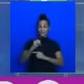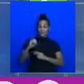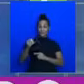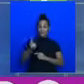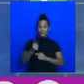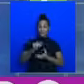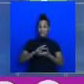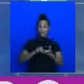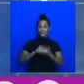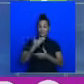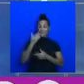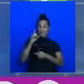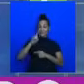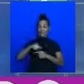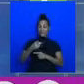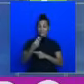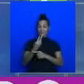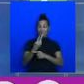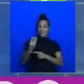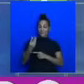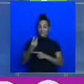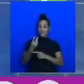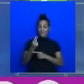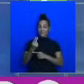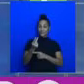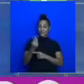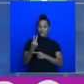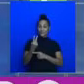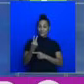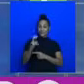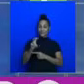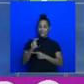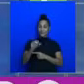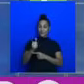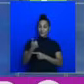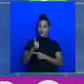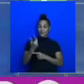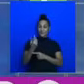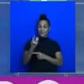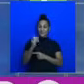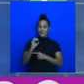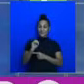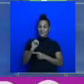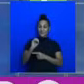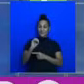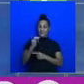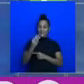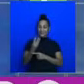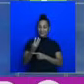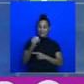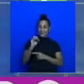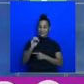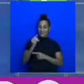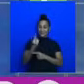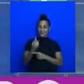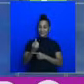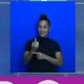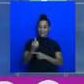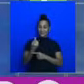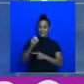3006 da Loto Fácil foram 23, 12, 25, 11, 10,